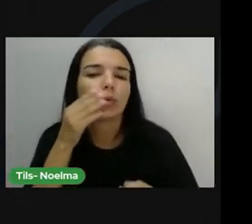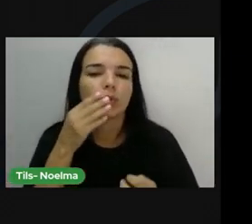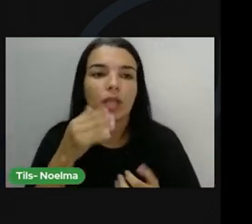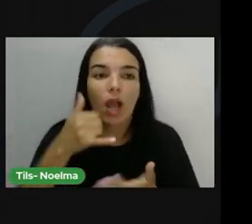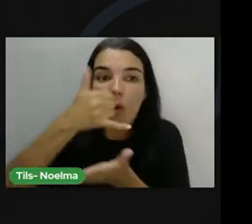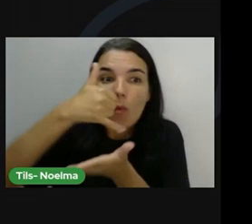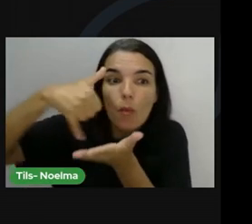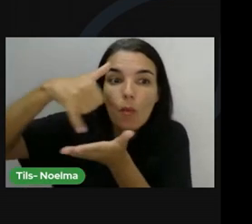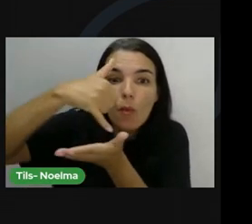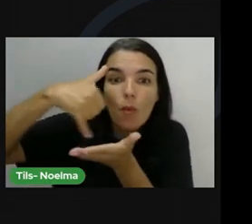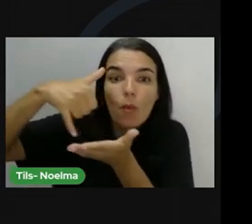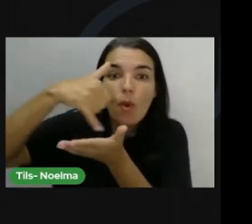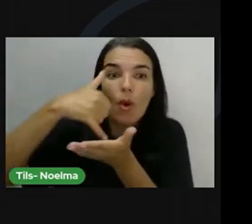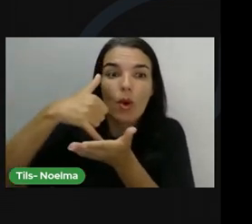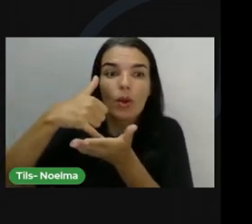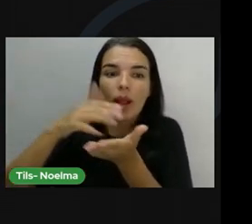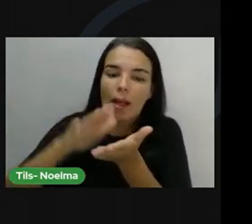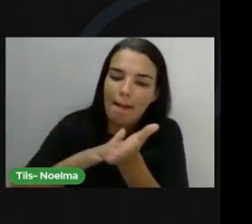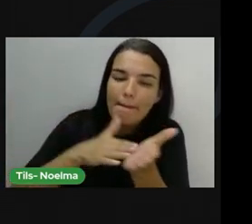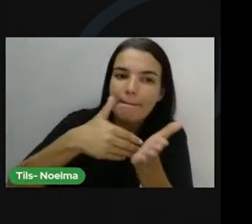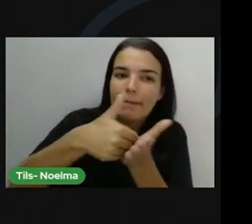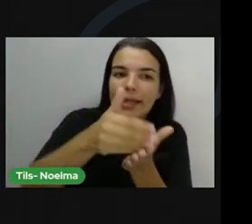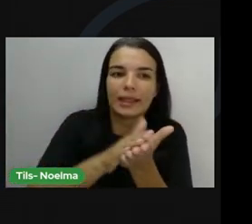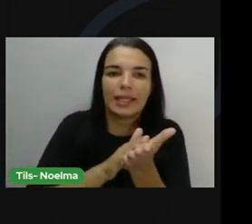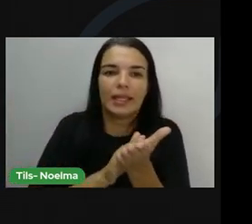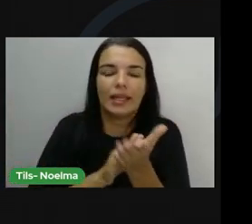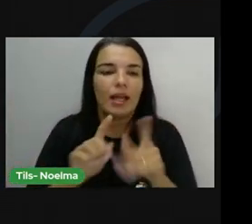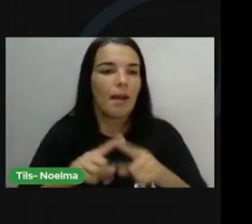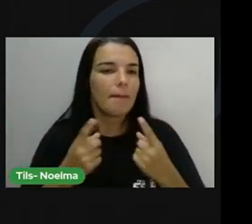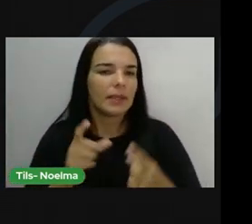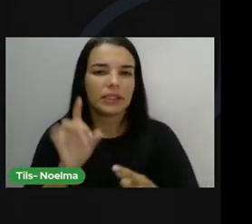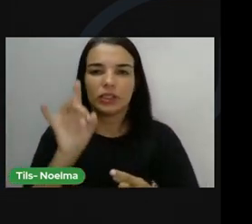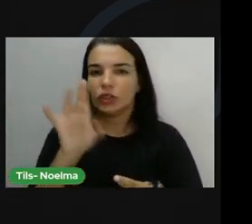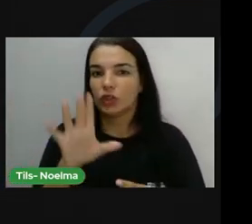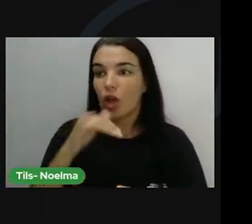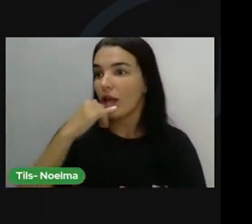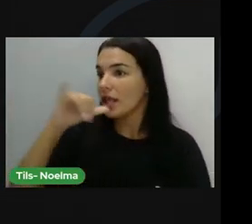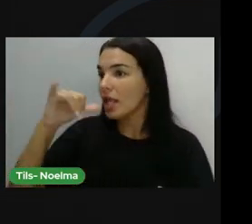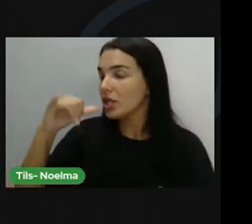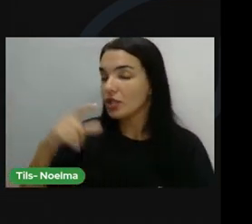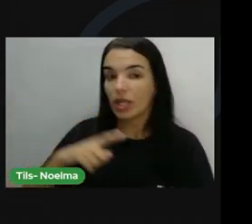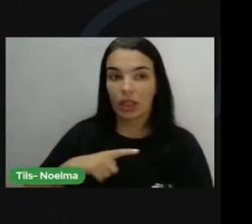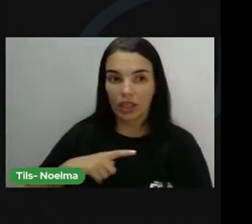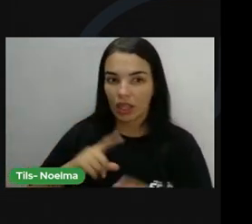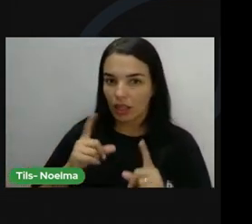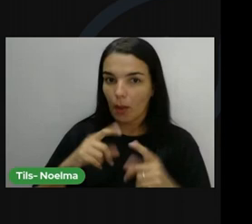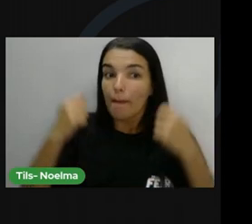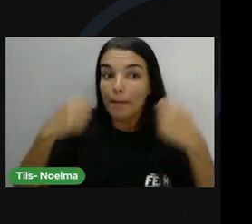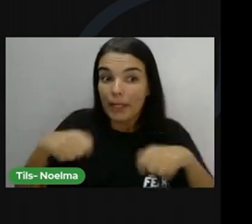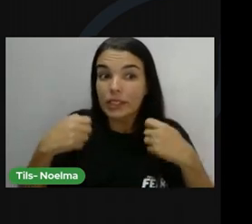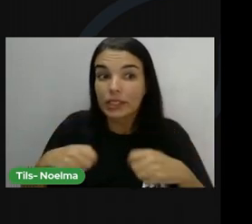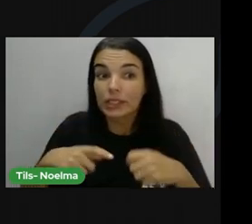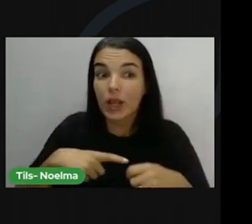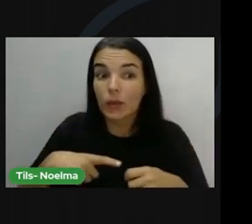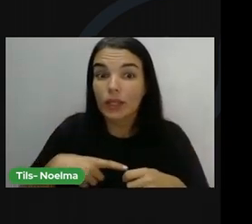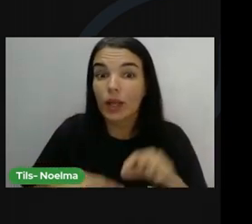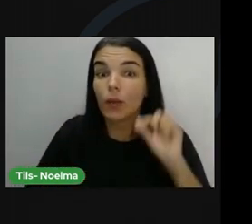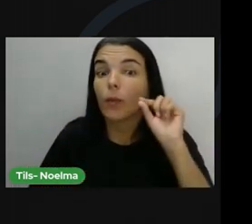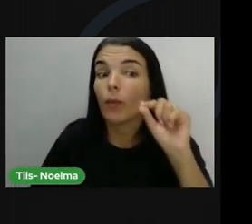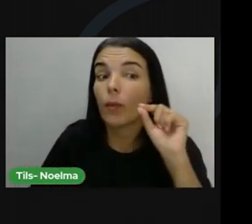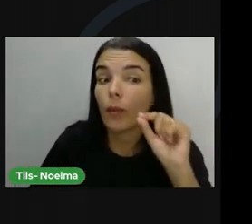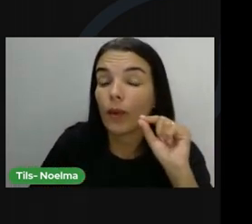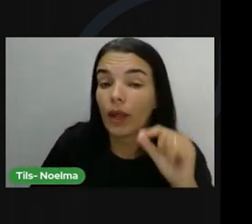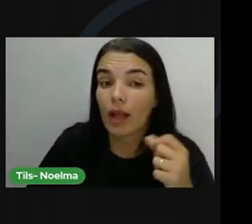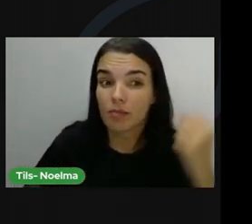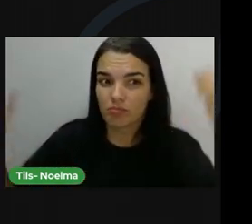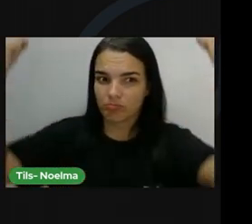óleo, o azeite e a manteiga. Mas não é só de energia que o nosso corpo precisa. Também precisamos construir e fortalecer